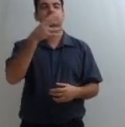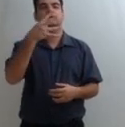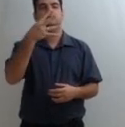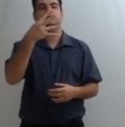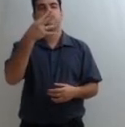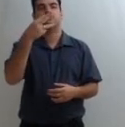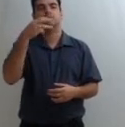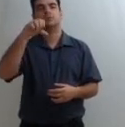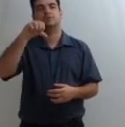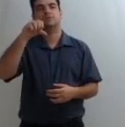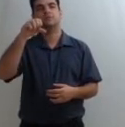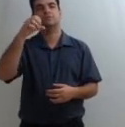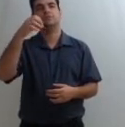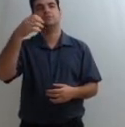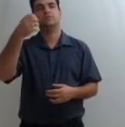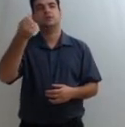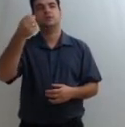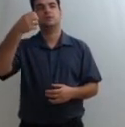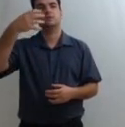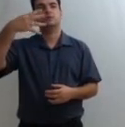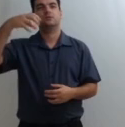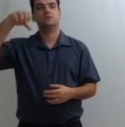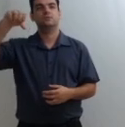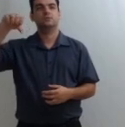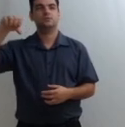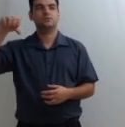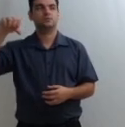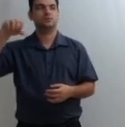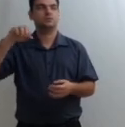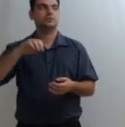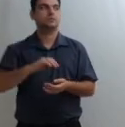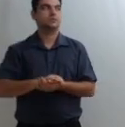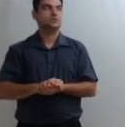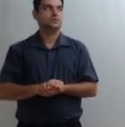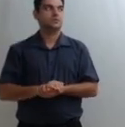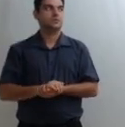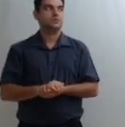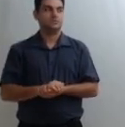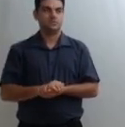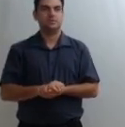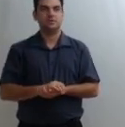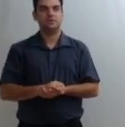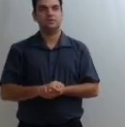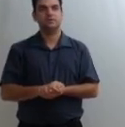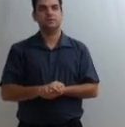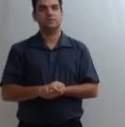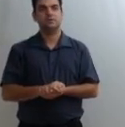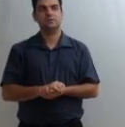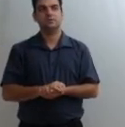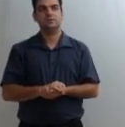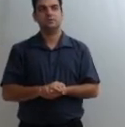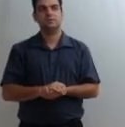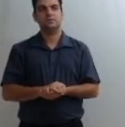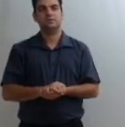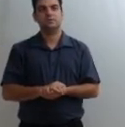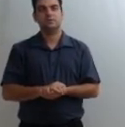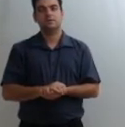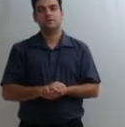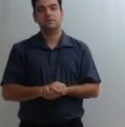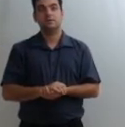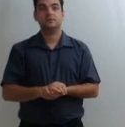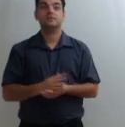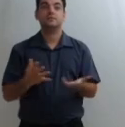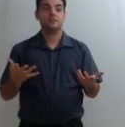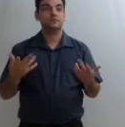549-649. E é uma decisão muito interessante, essa decisão do ministro Nef Cordeiro, porque ele traz um argumento extremamente